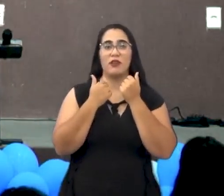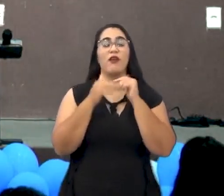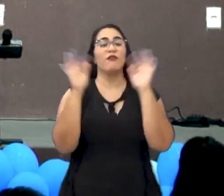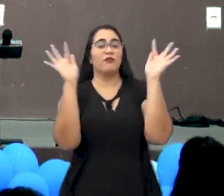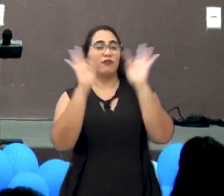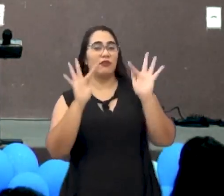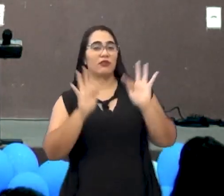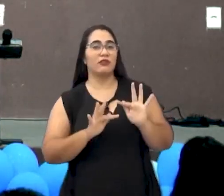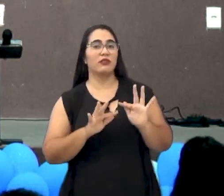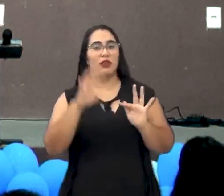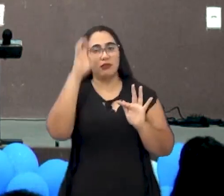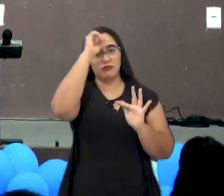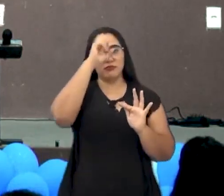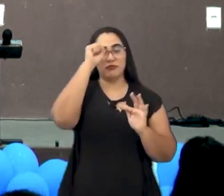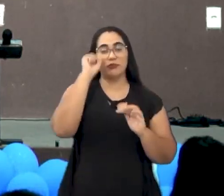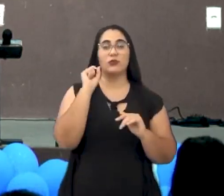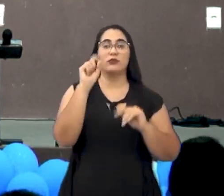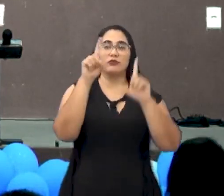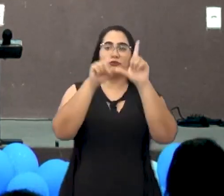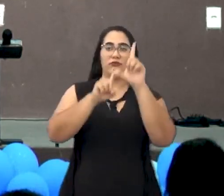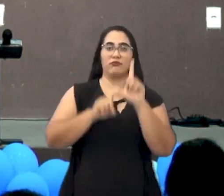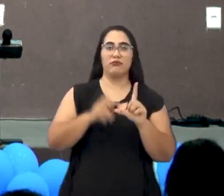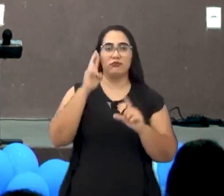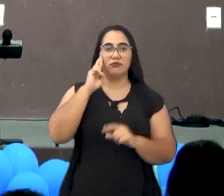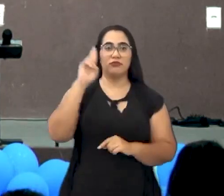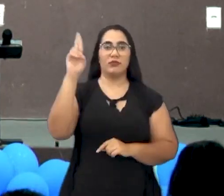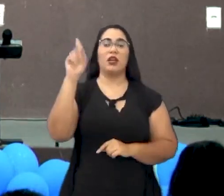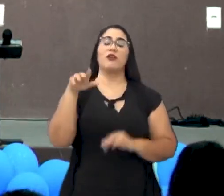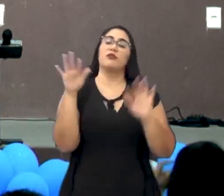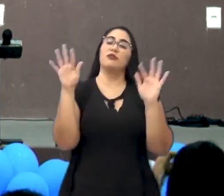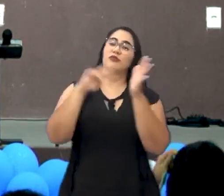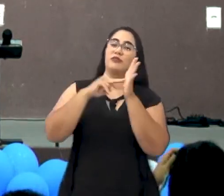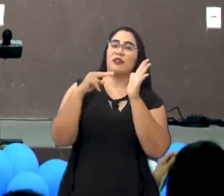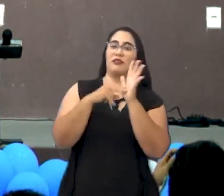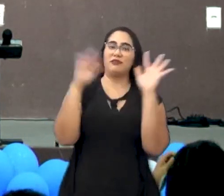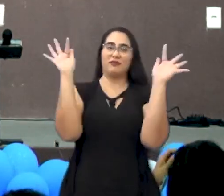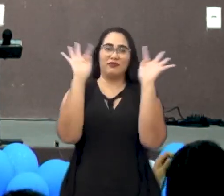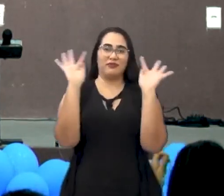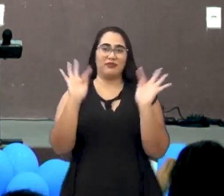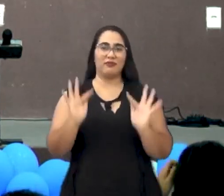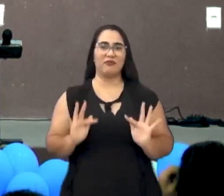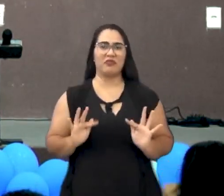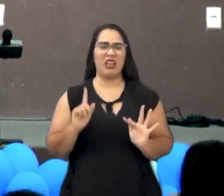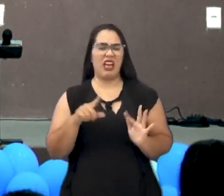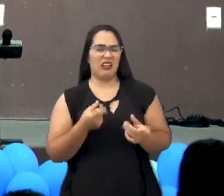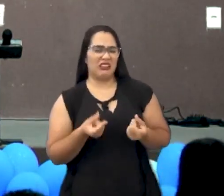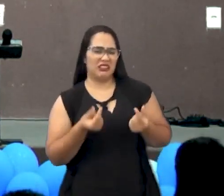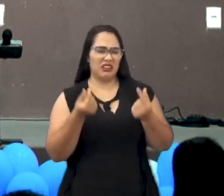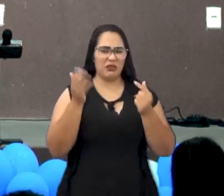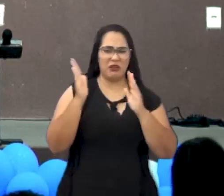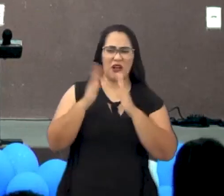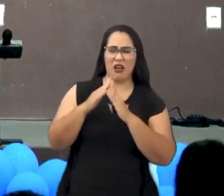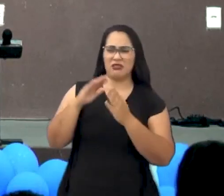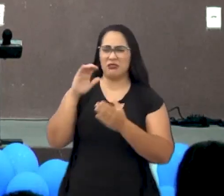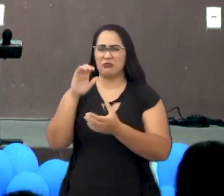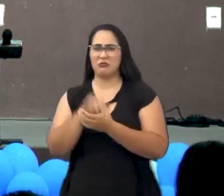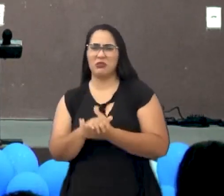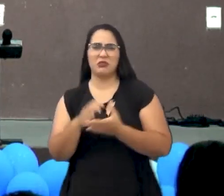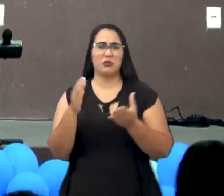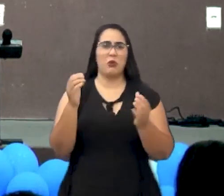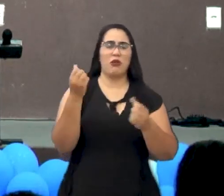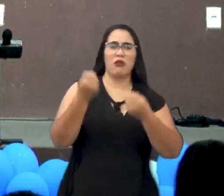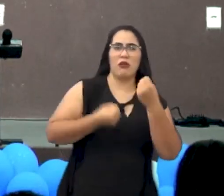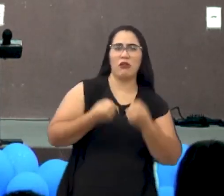é quem aprendeu a depender do Senhor. Isso é ser feliz. Não é ter dinheiro, não é ter casa, não é ter casamento, não é ter carro,